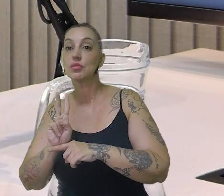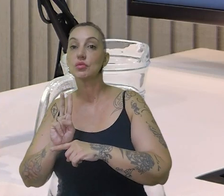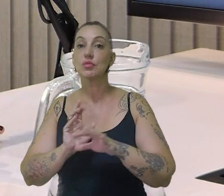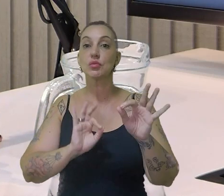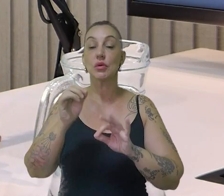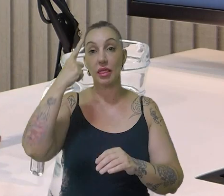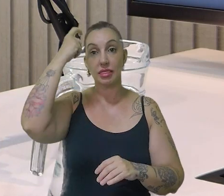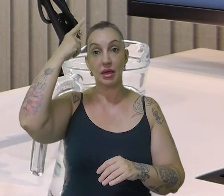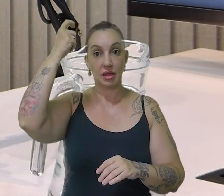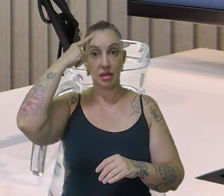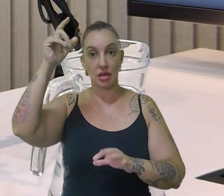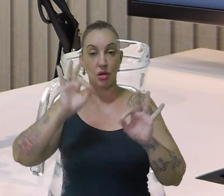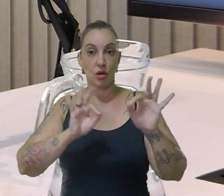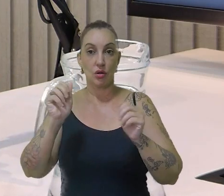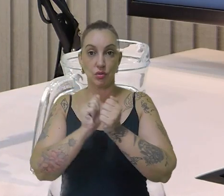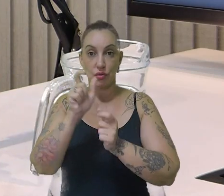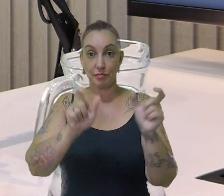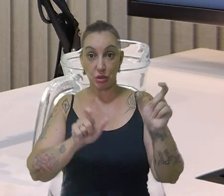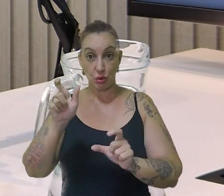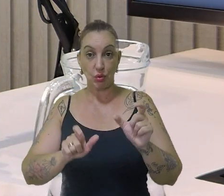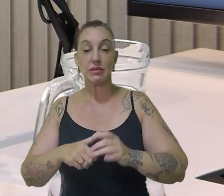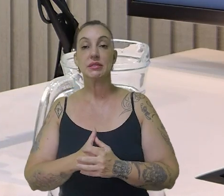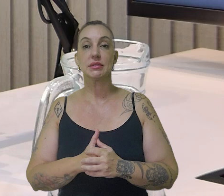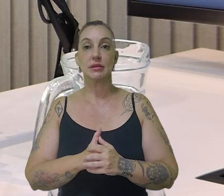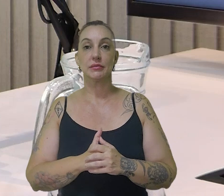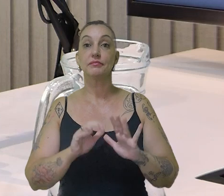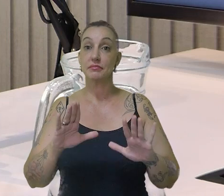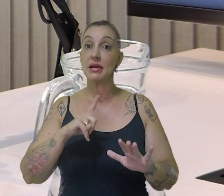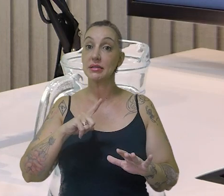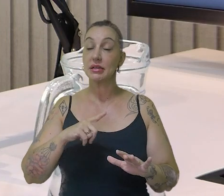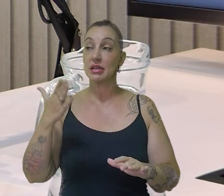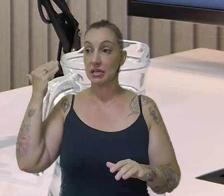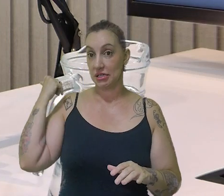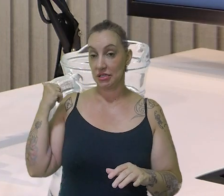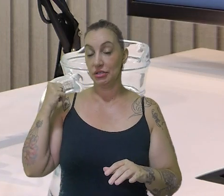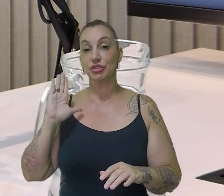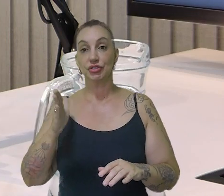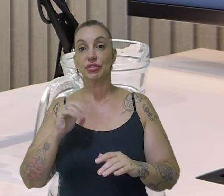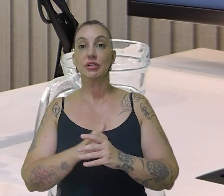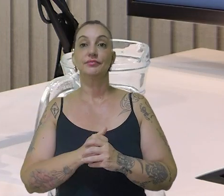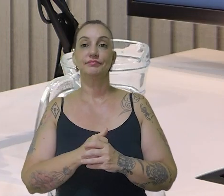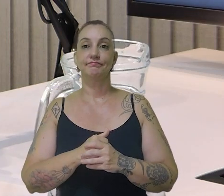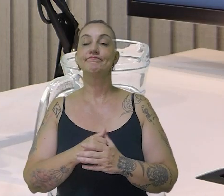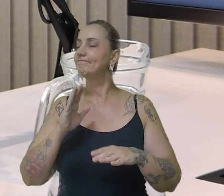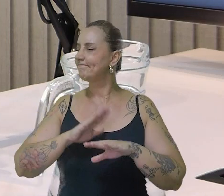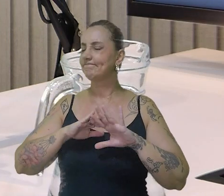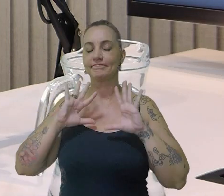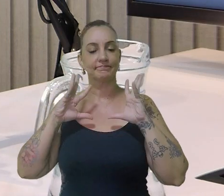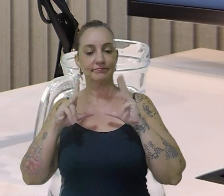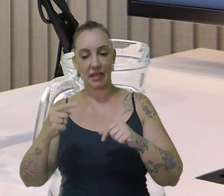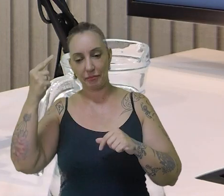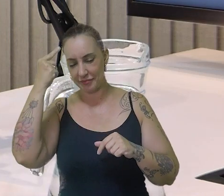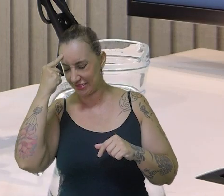pensamento e nas ideias assim me organizando junto com essas pessoas de certa forma mas teve já o tempo eh que eu Fazia tudo assim